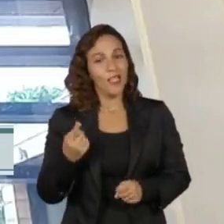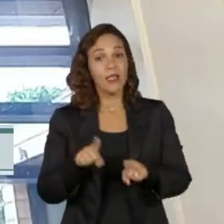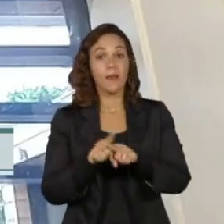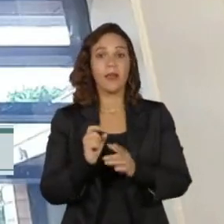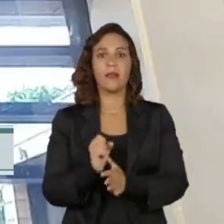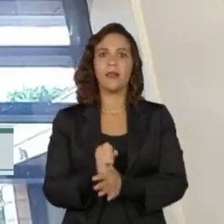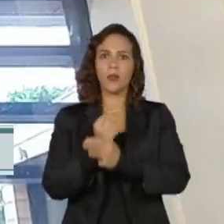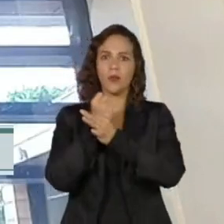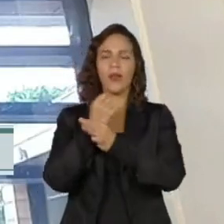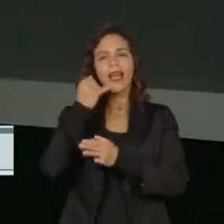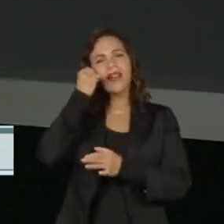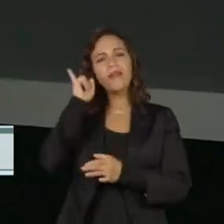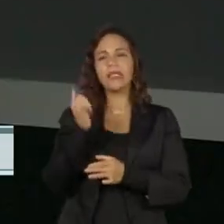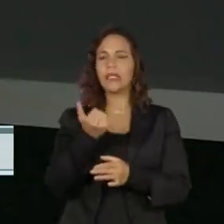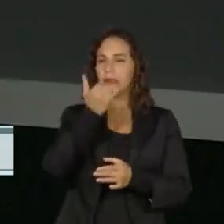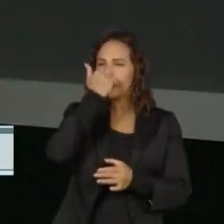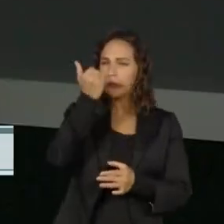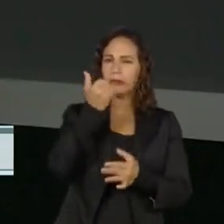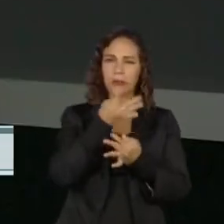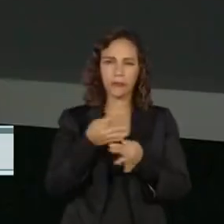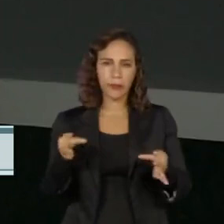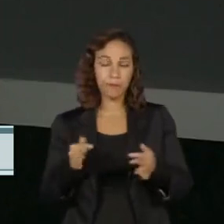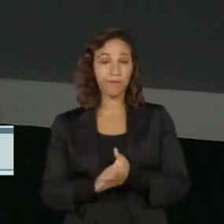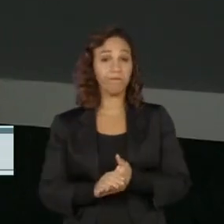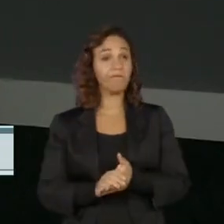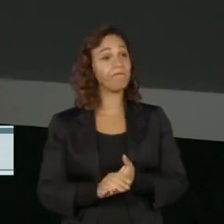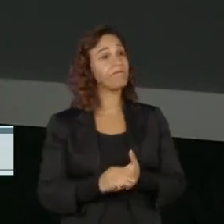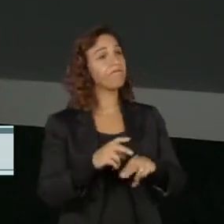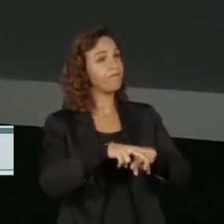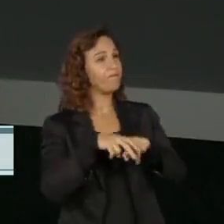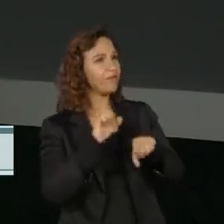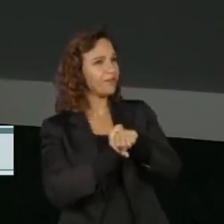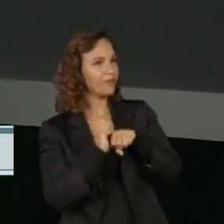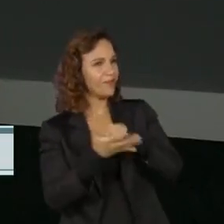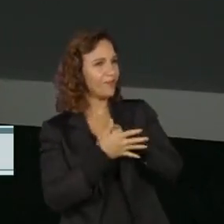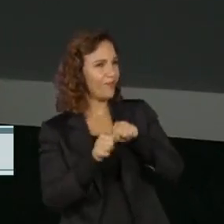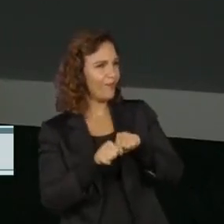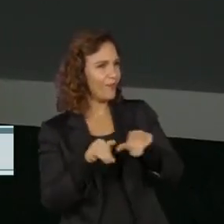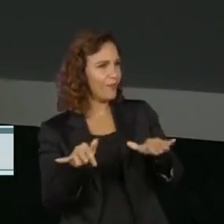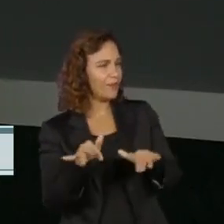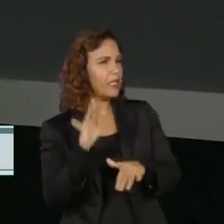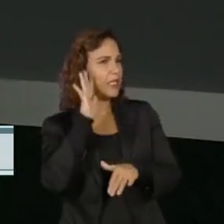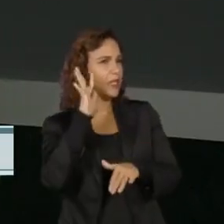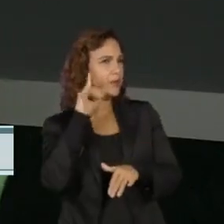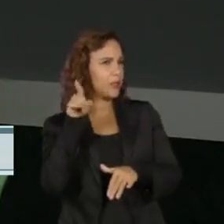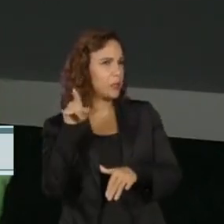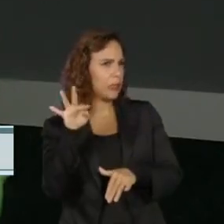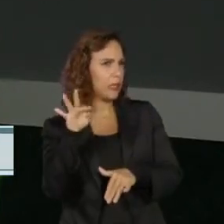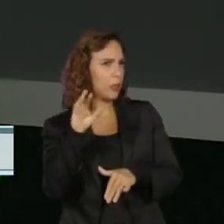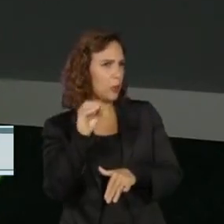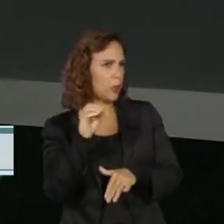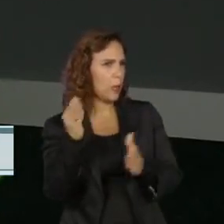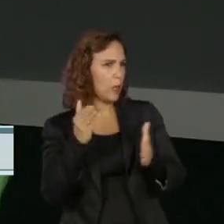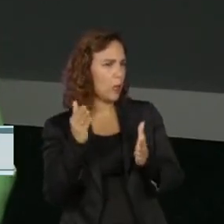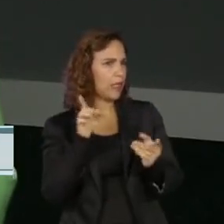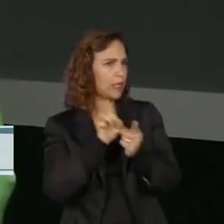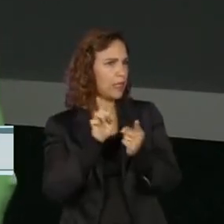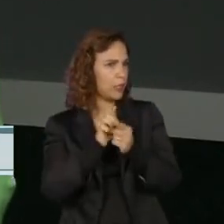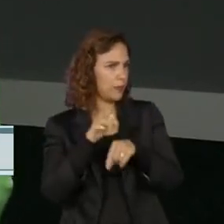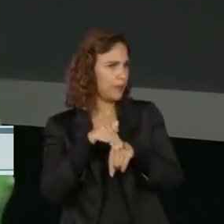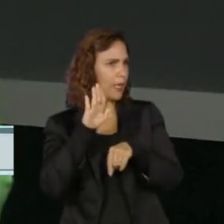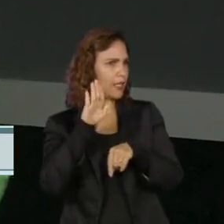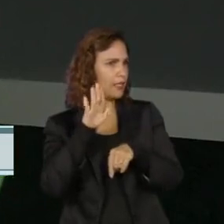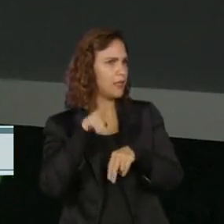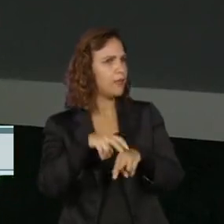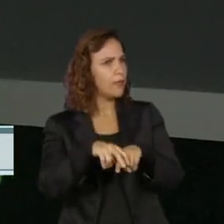segurança, evitando acidentes. E com a pandemia, a gente imagina que o número de atendimentos tem aumentado e aumentado muito por